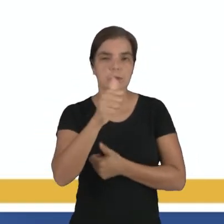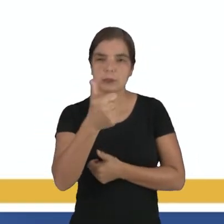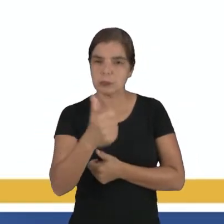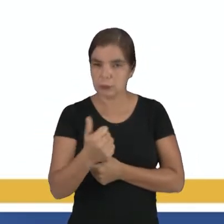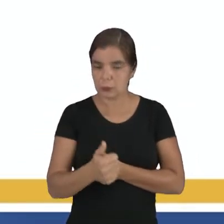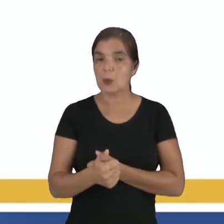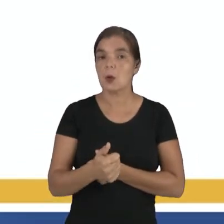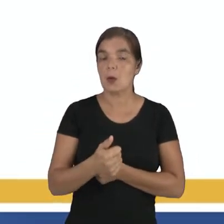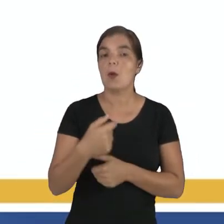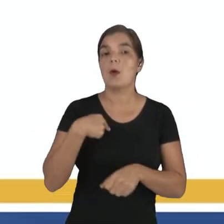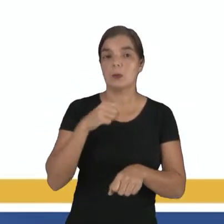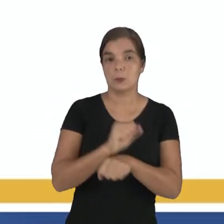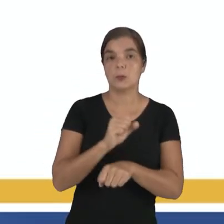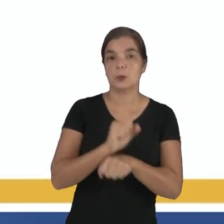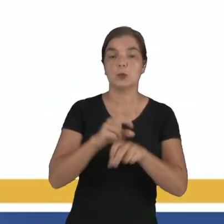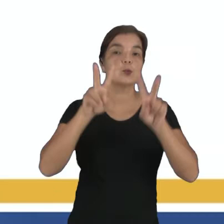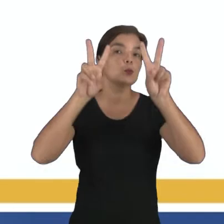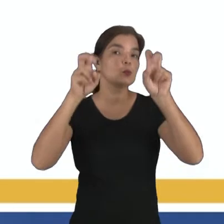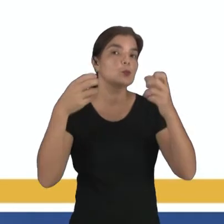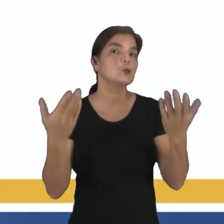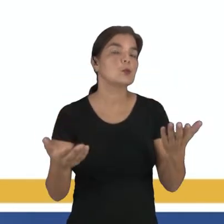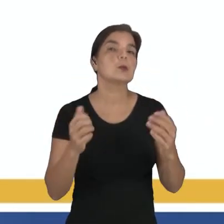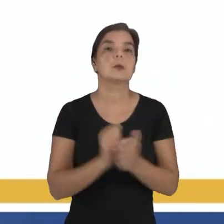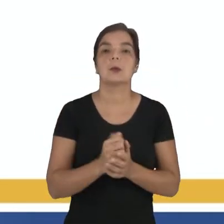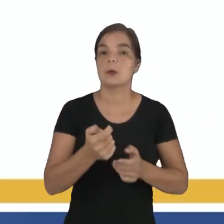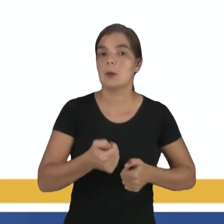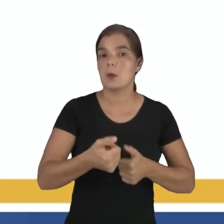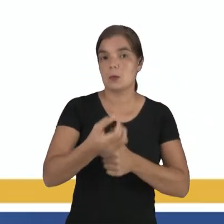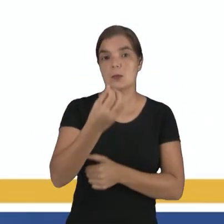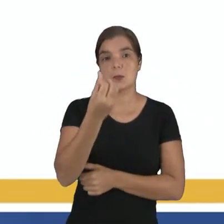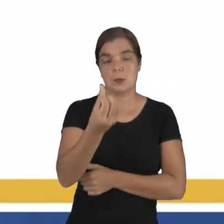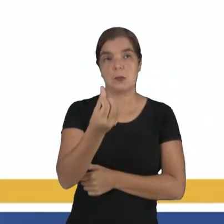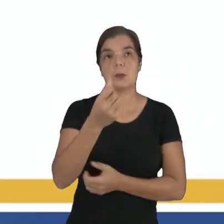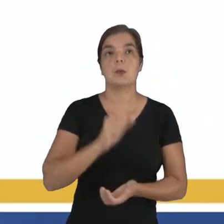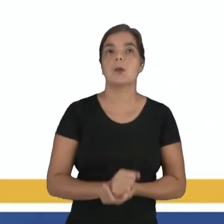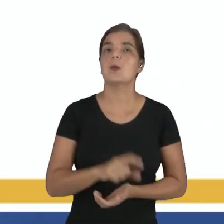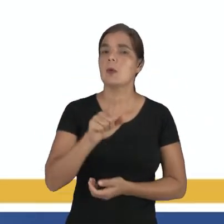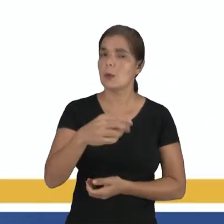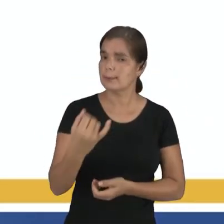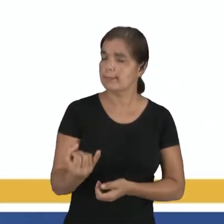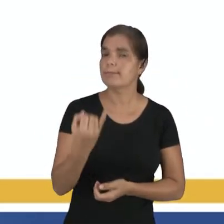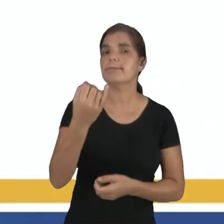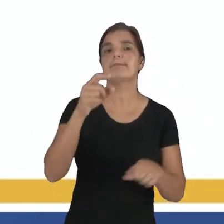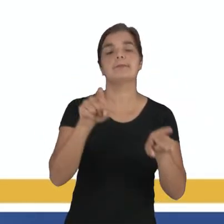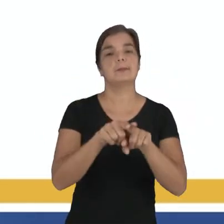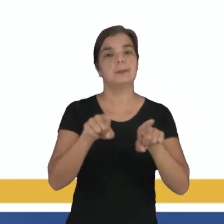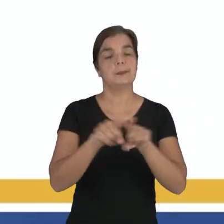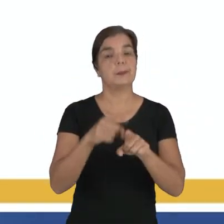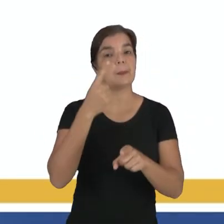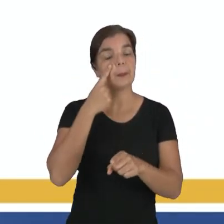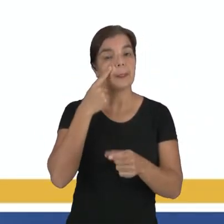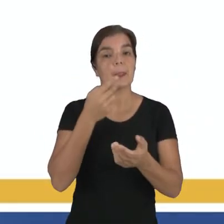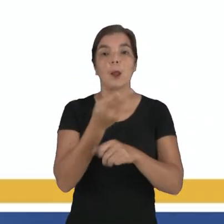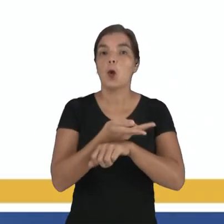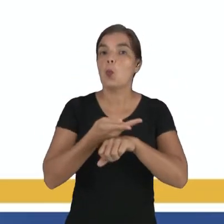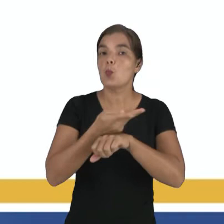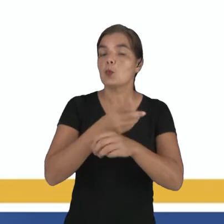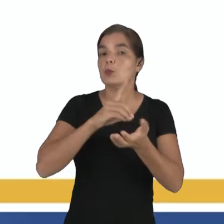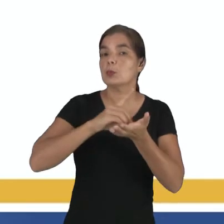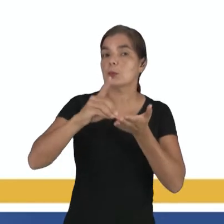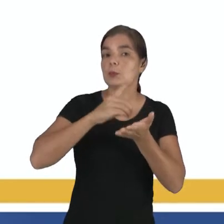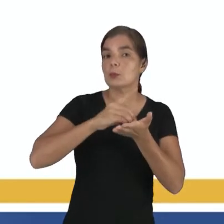se correspondeu à expectativa do título, a dica 6, que é extremamente importante. Você deve consultar